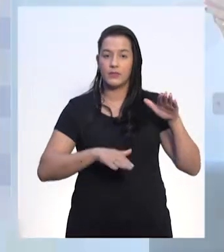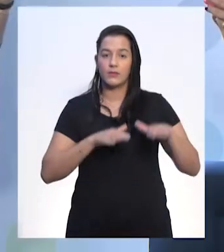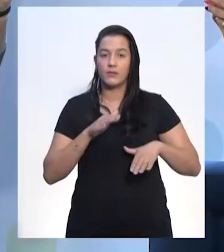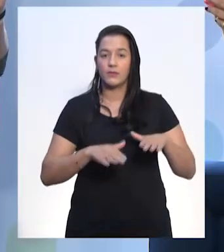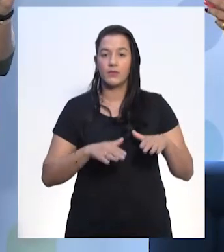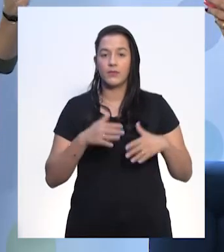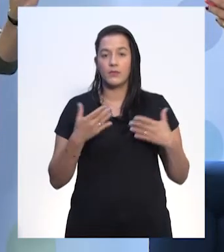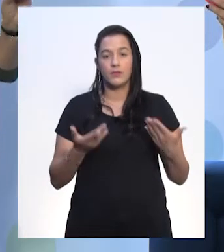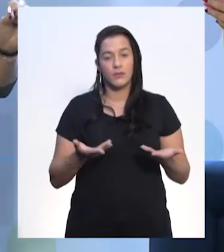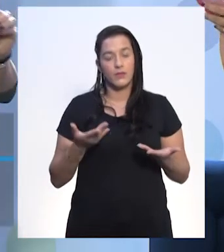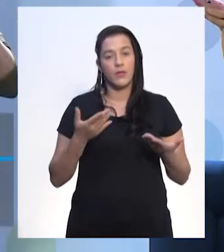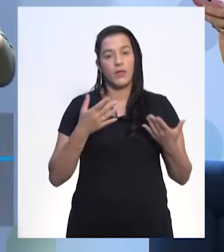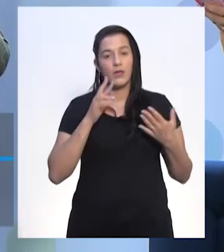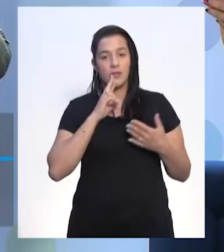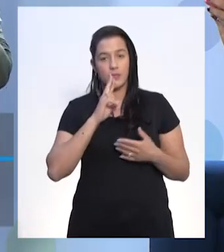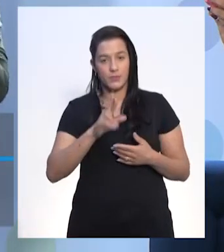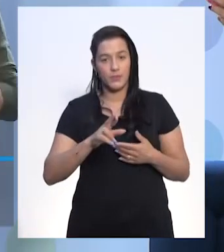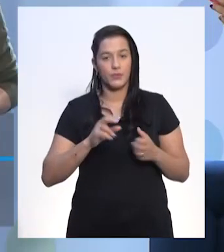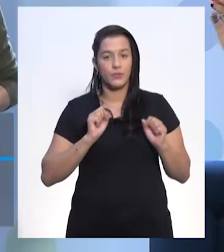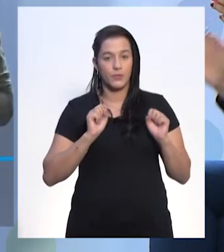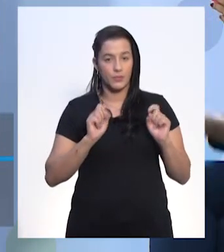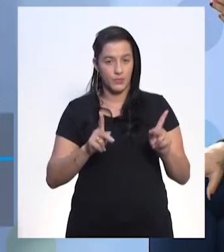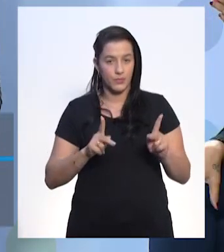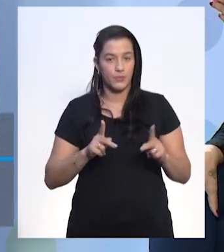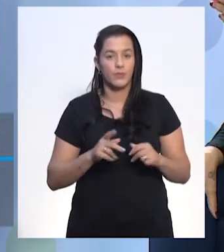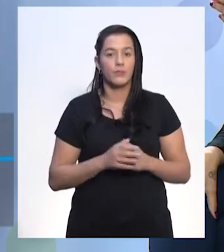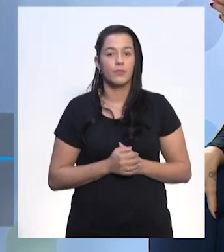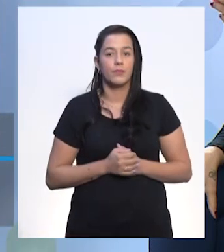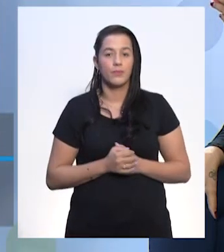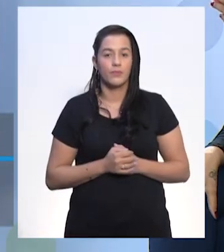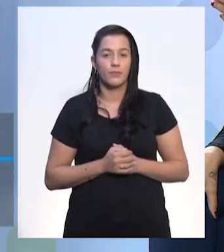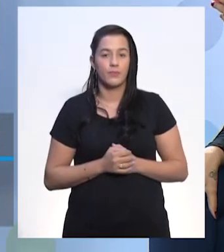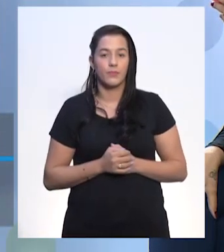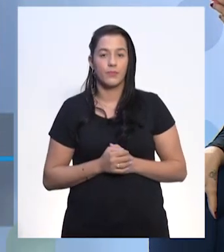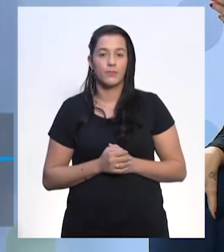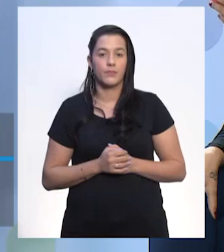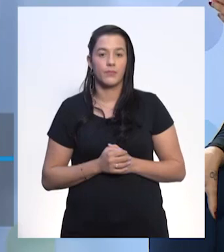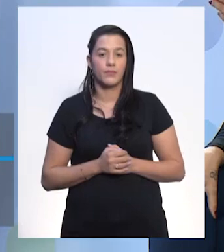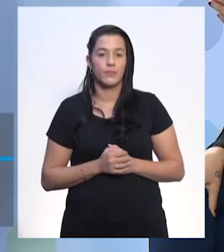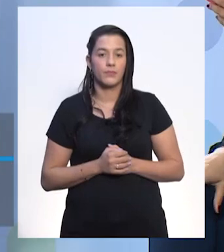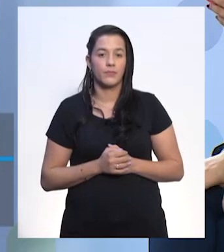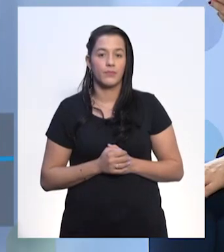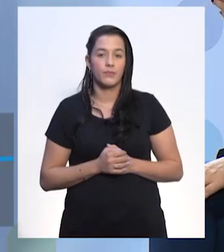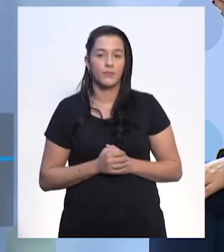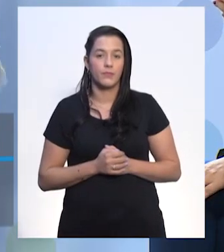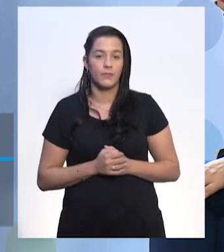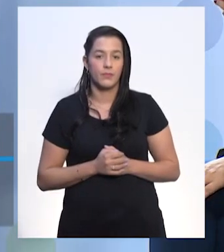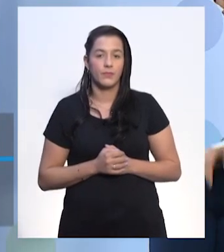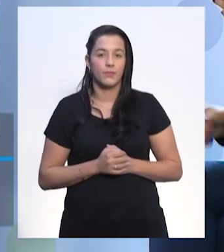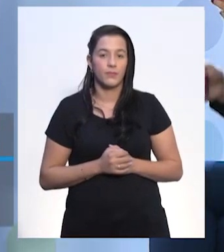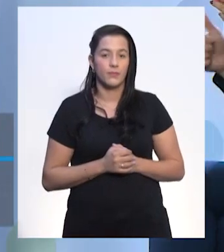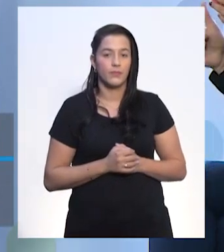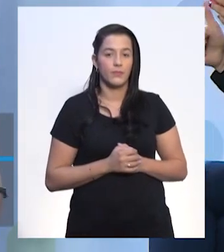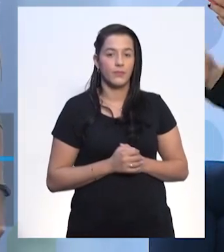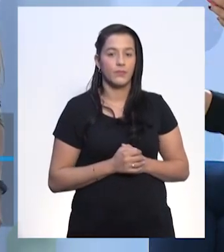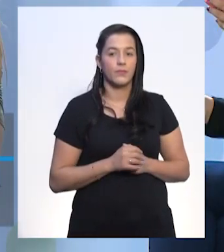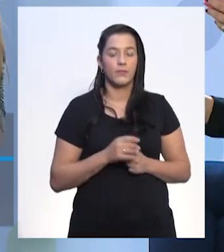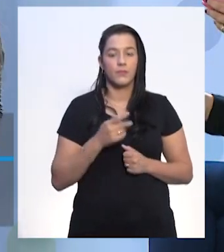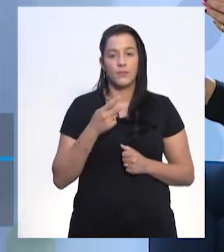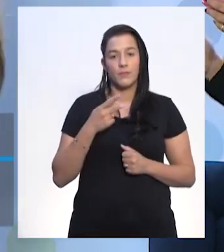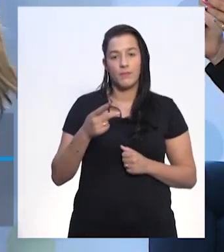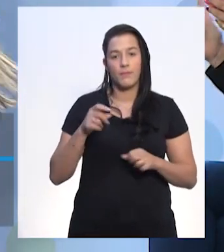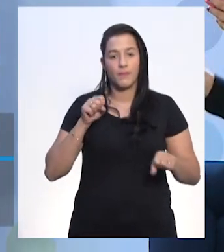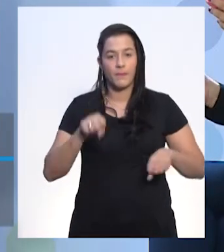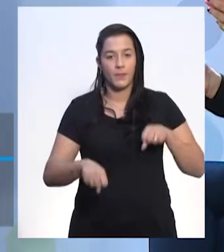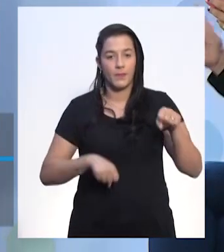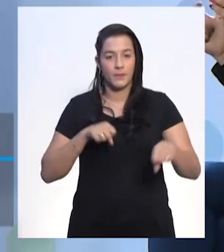não tem determinada resposta. Então, a gente também tem que contar com isso, tá? E os principais frequentadores?